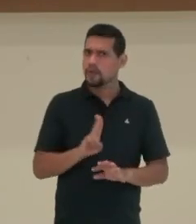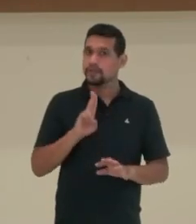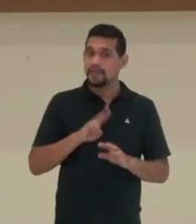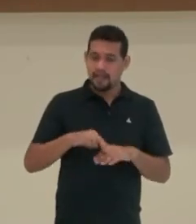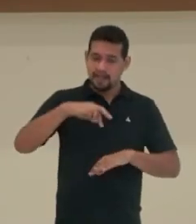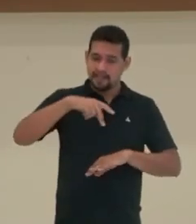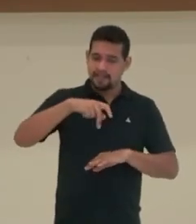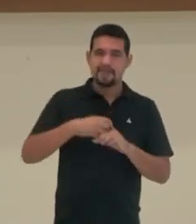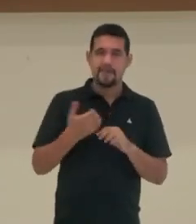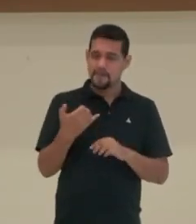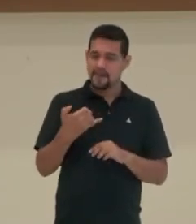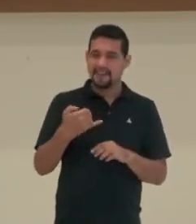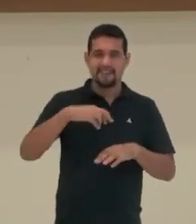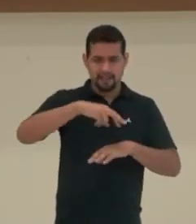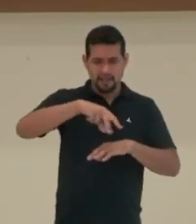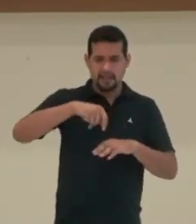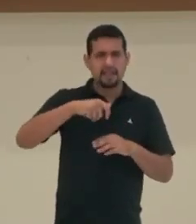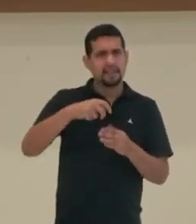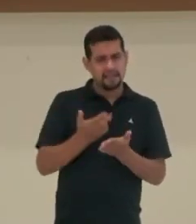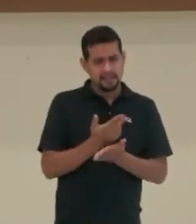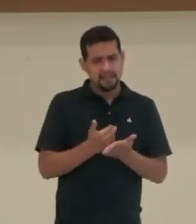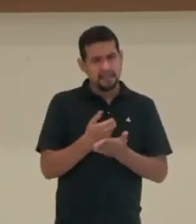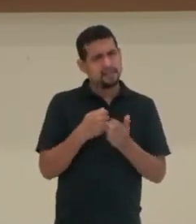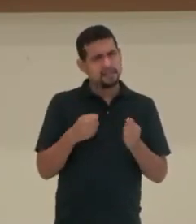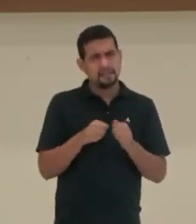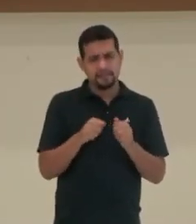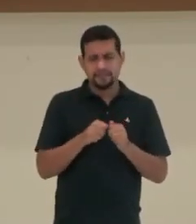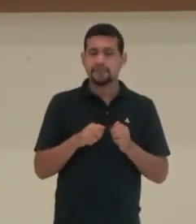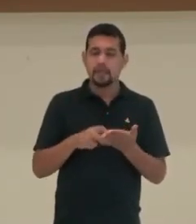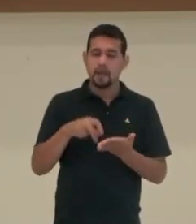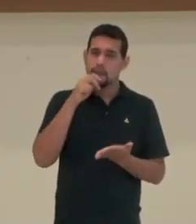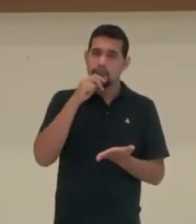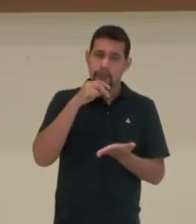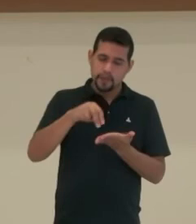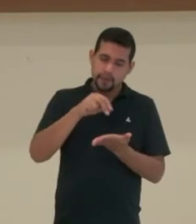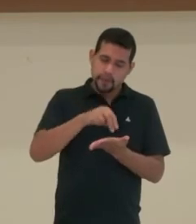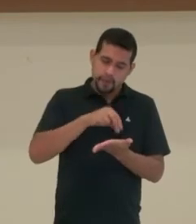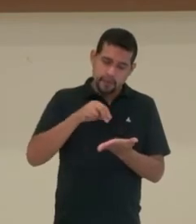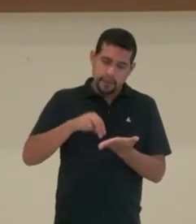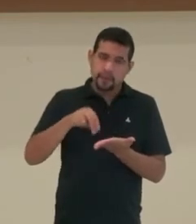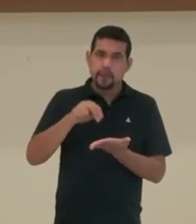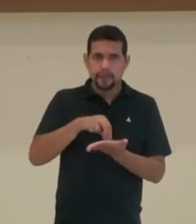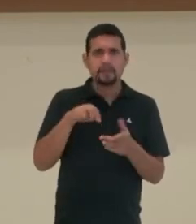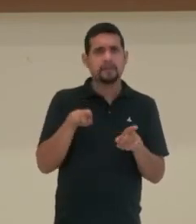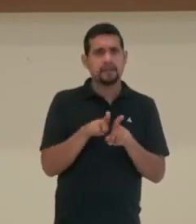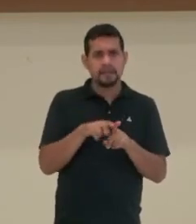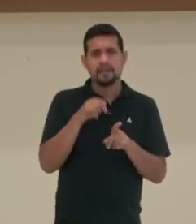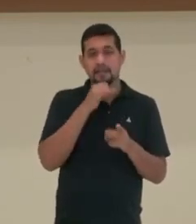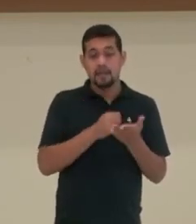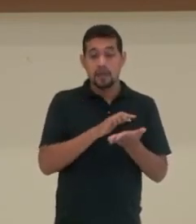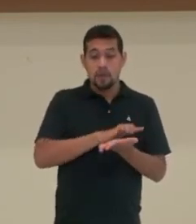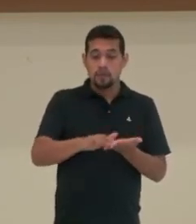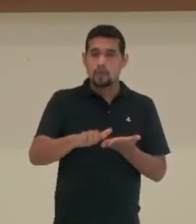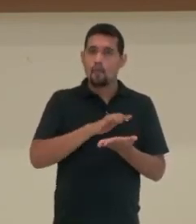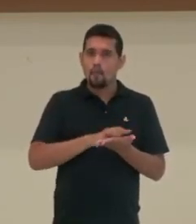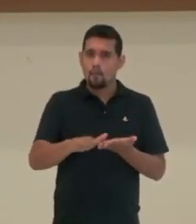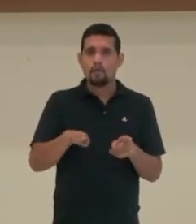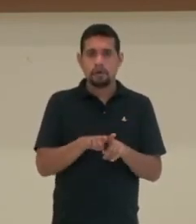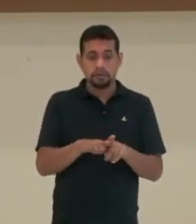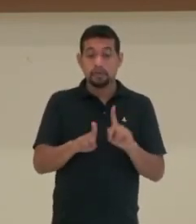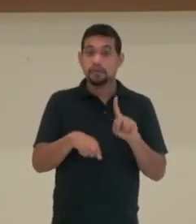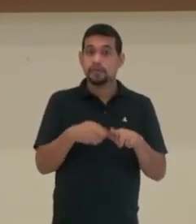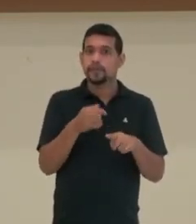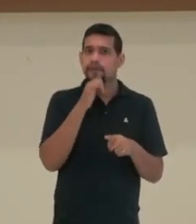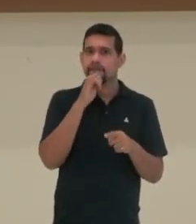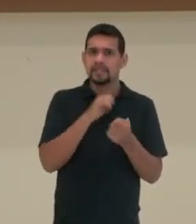tampinha de uma caneta, né, desenha, vai fazendo furo com essa caneta, deixando esses espaços vazios, depois